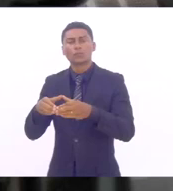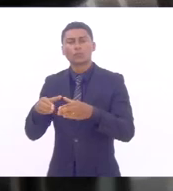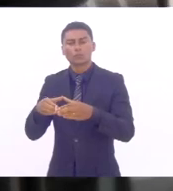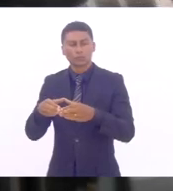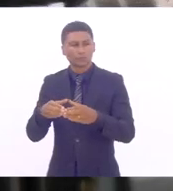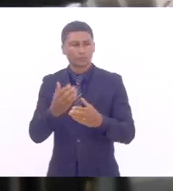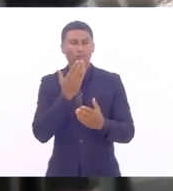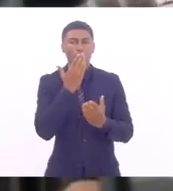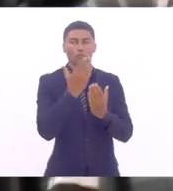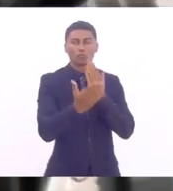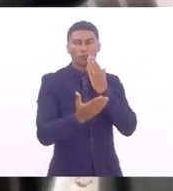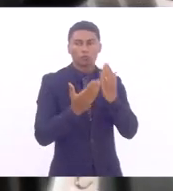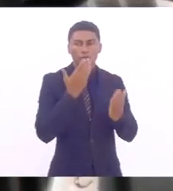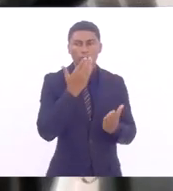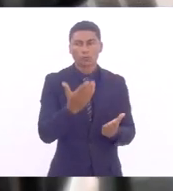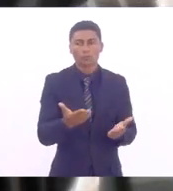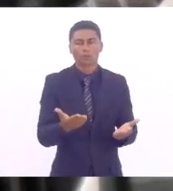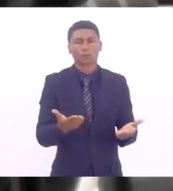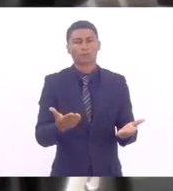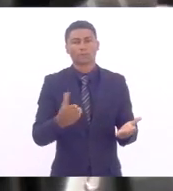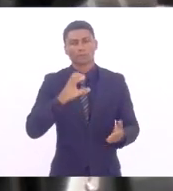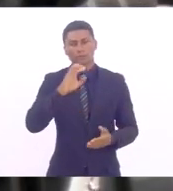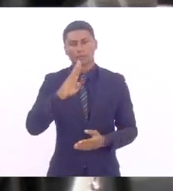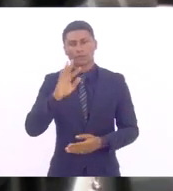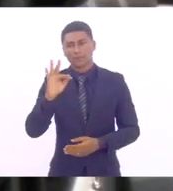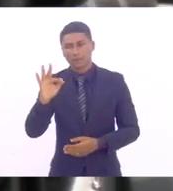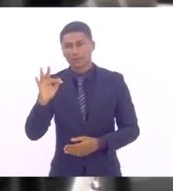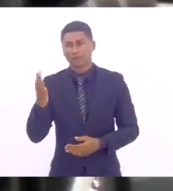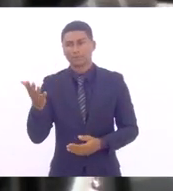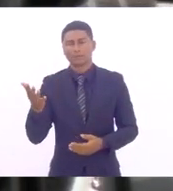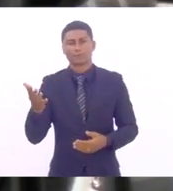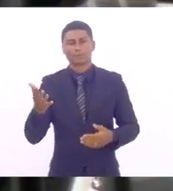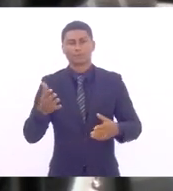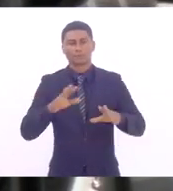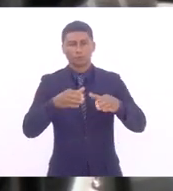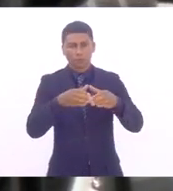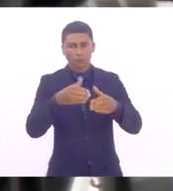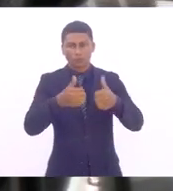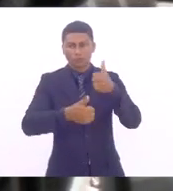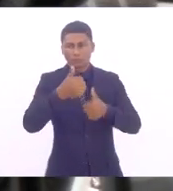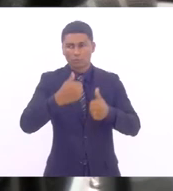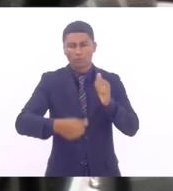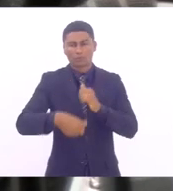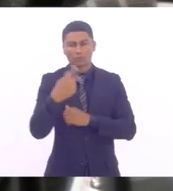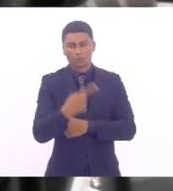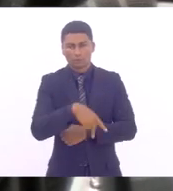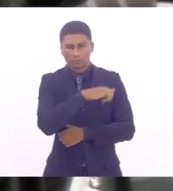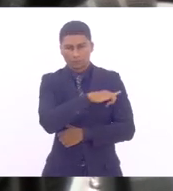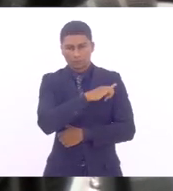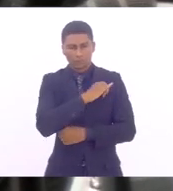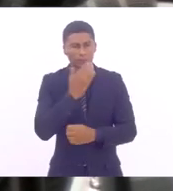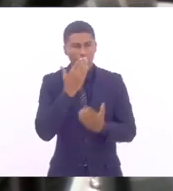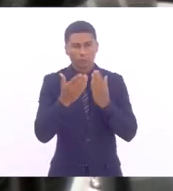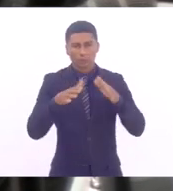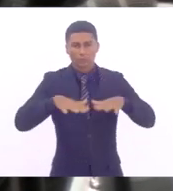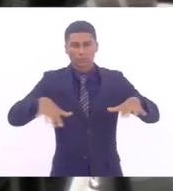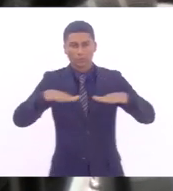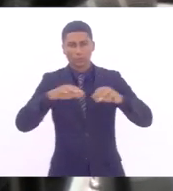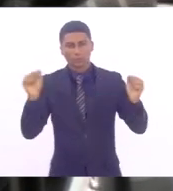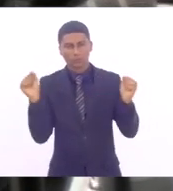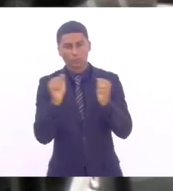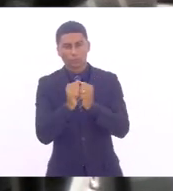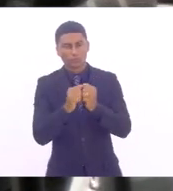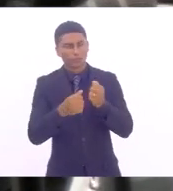clubes, Confederação Brasileira, Federação de Futebol do Estado do Rio de Janeiro e clubes envolvidos,